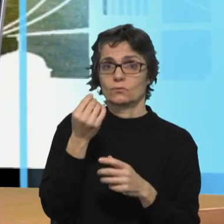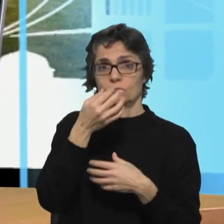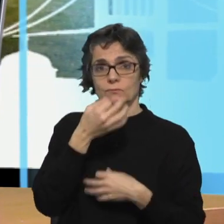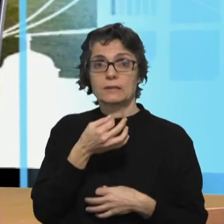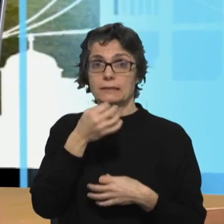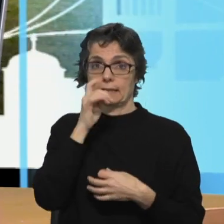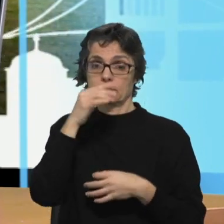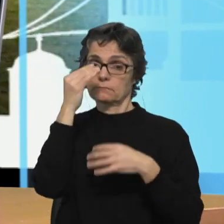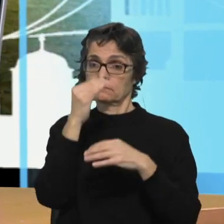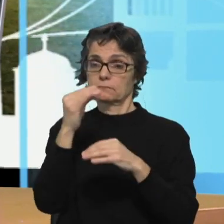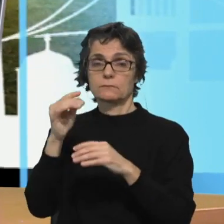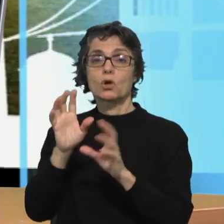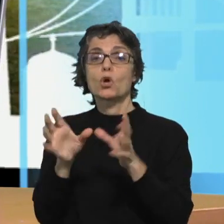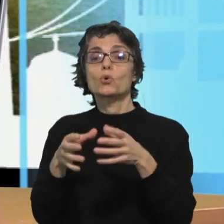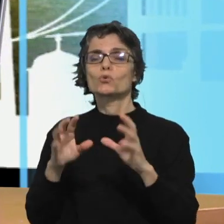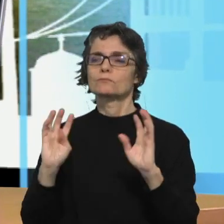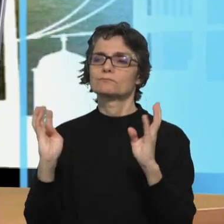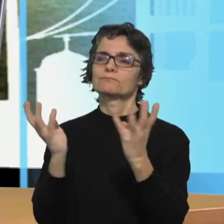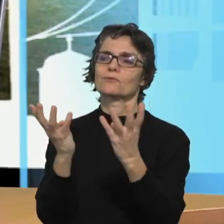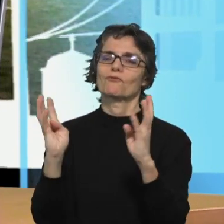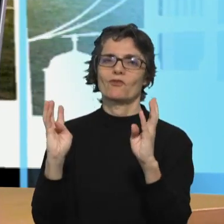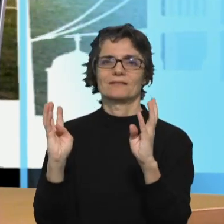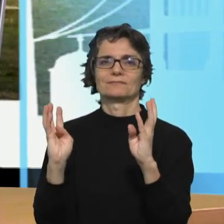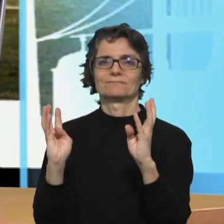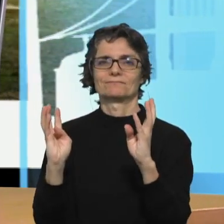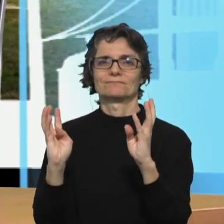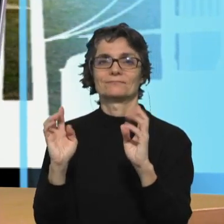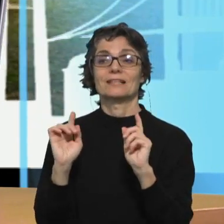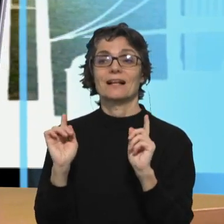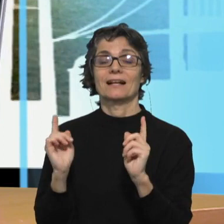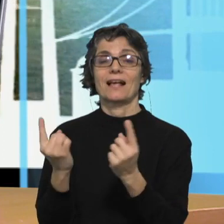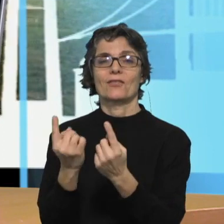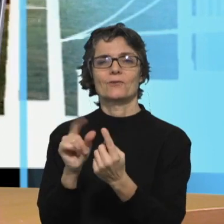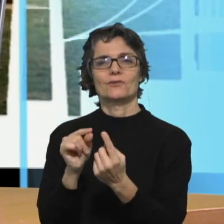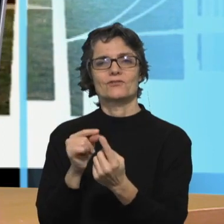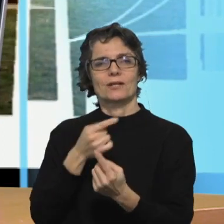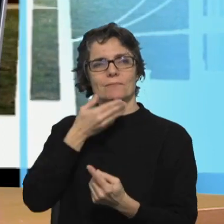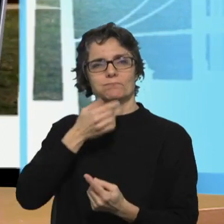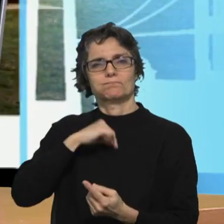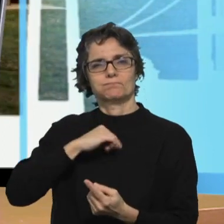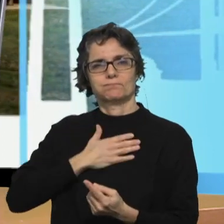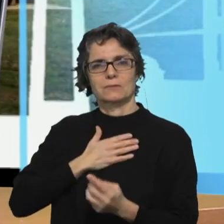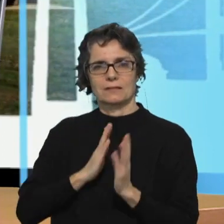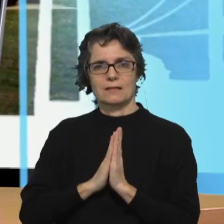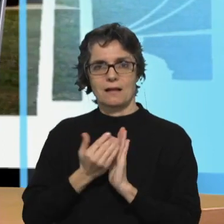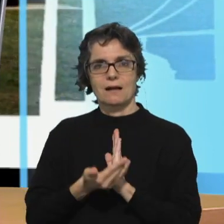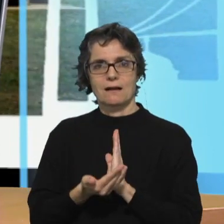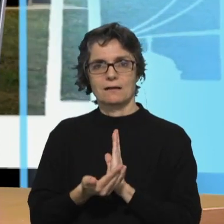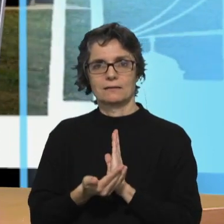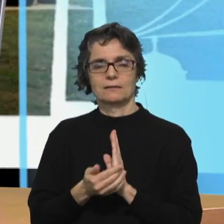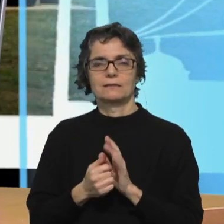catequista, não é? E um grupo. Um grupo que é já, de alguma maneira, uma experiência de igreja. Claro que a maior